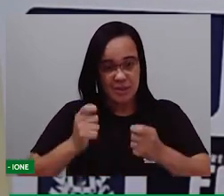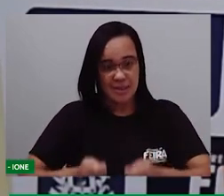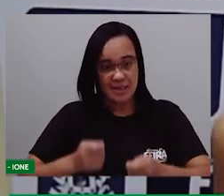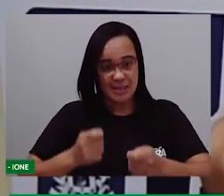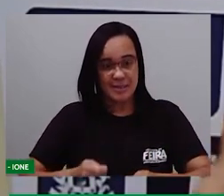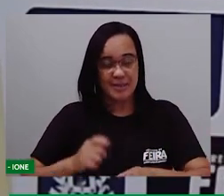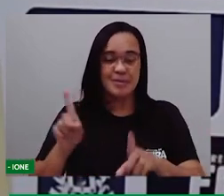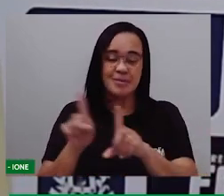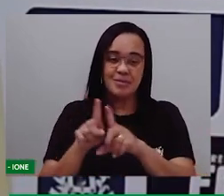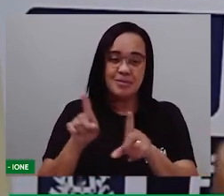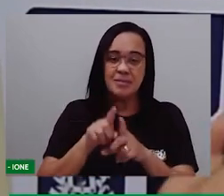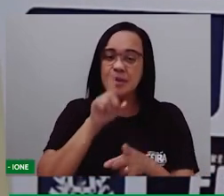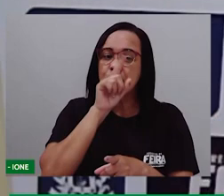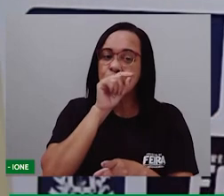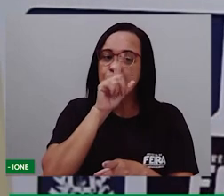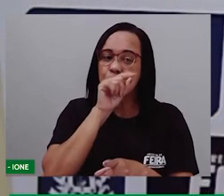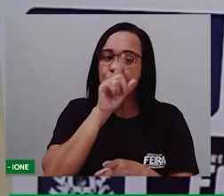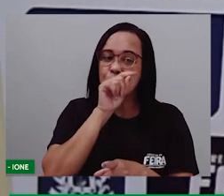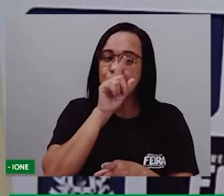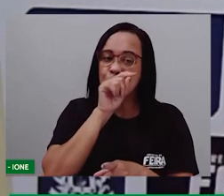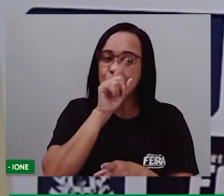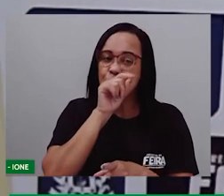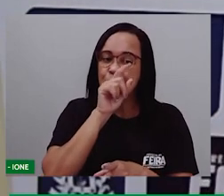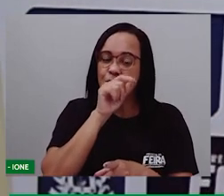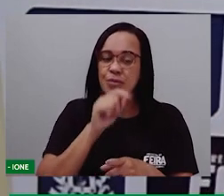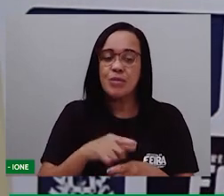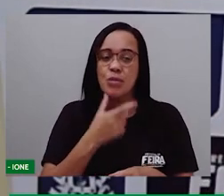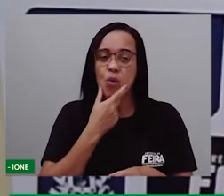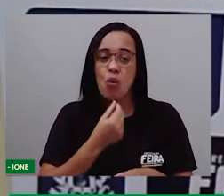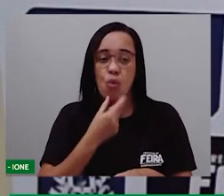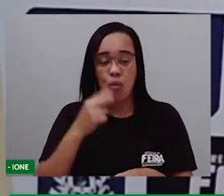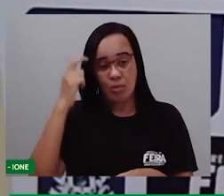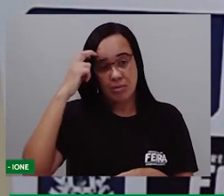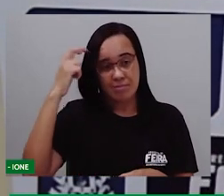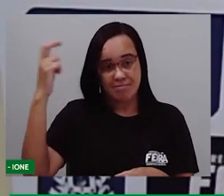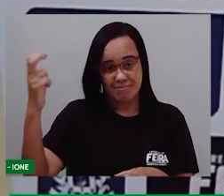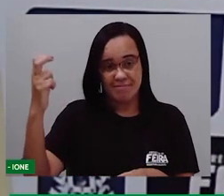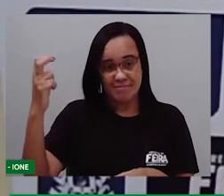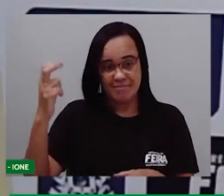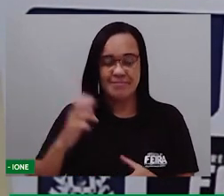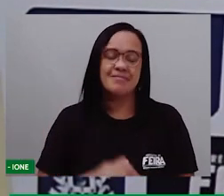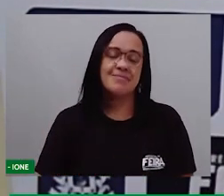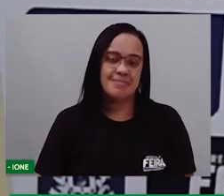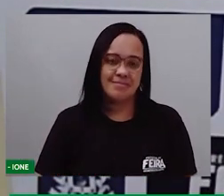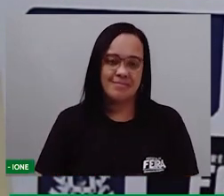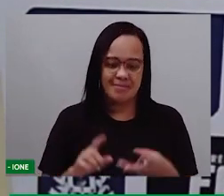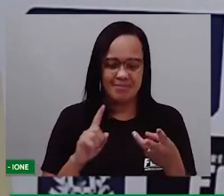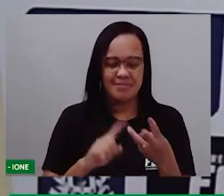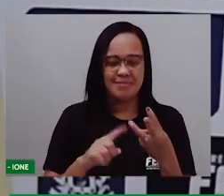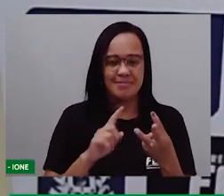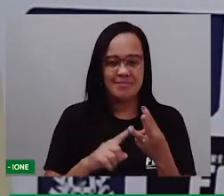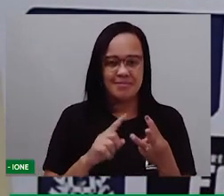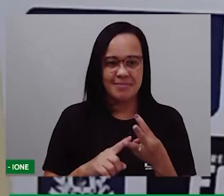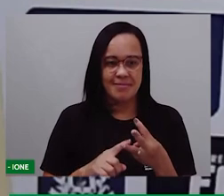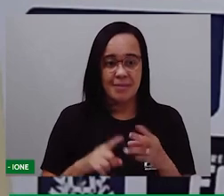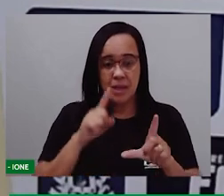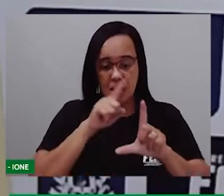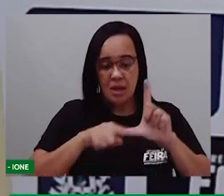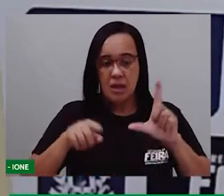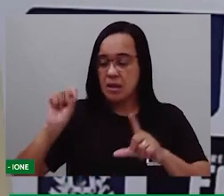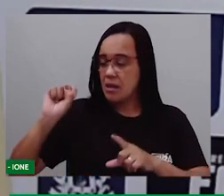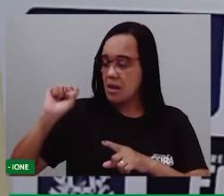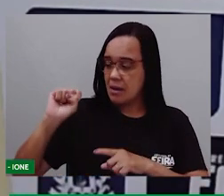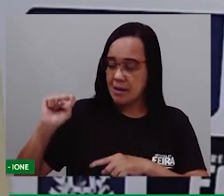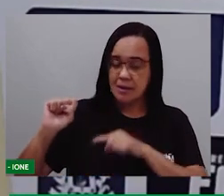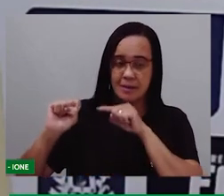sapo não sabe a sábio bom né bem lugar ali que a